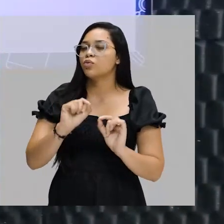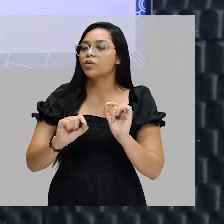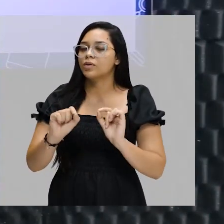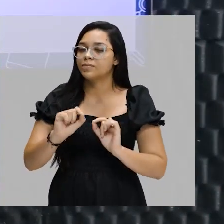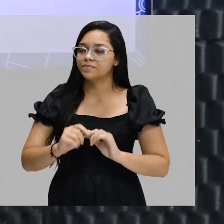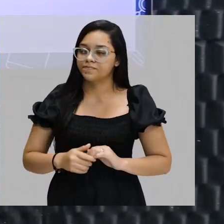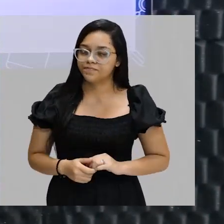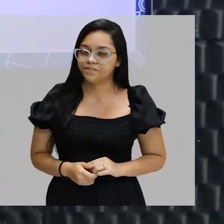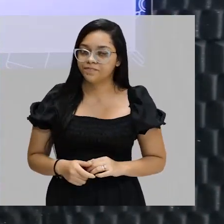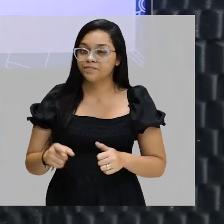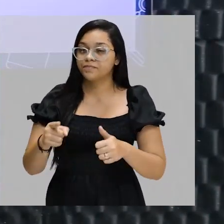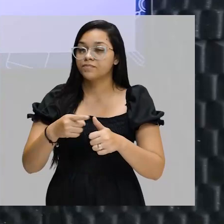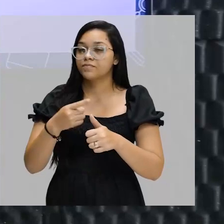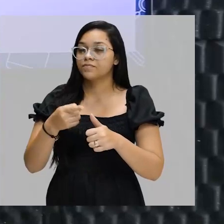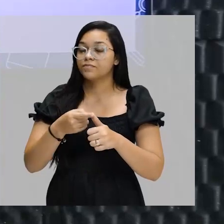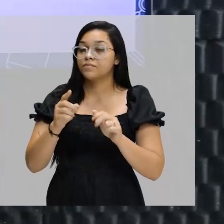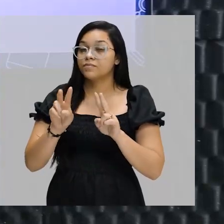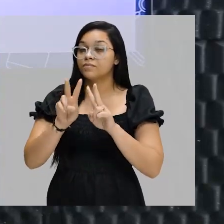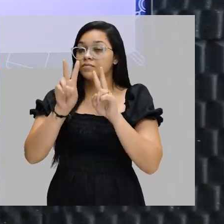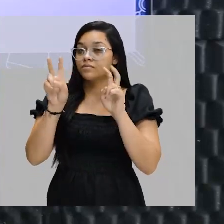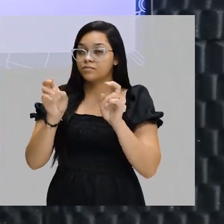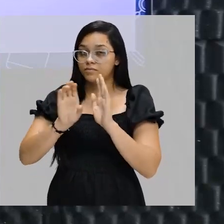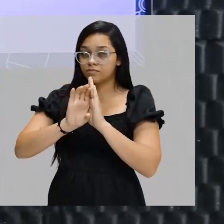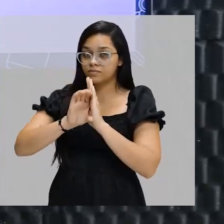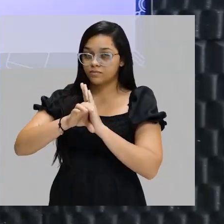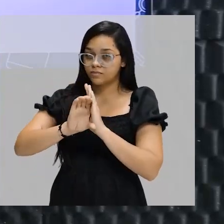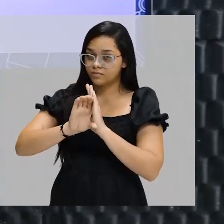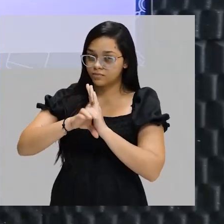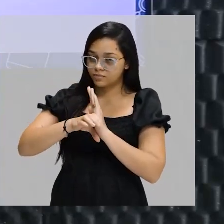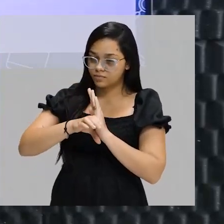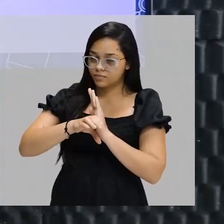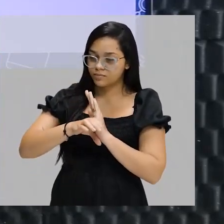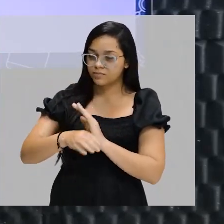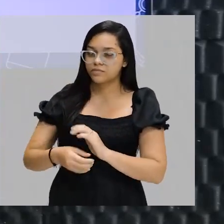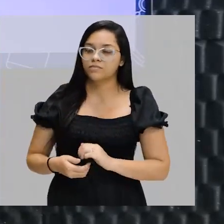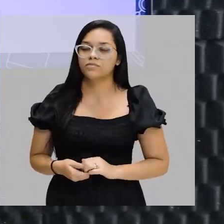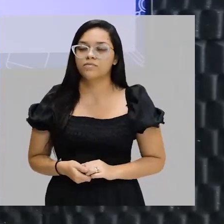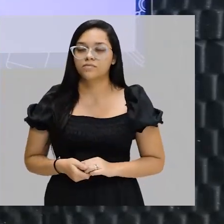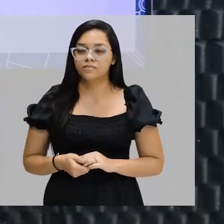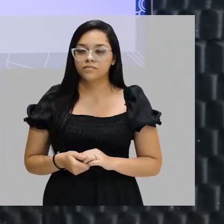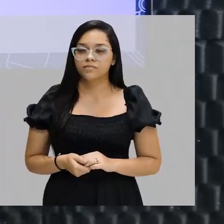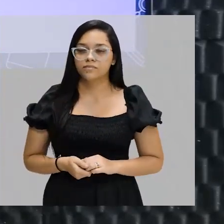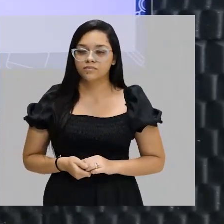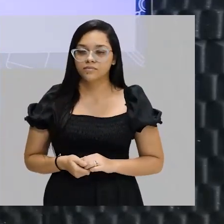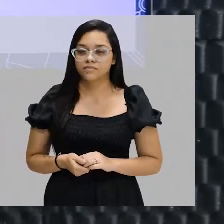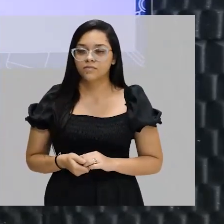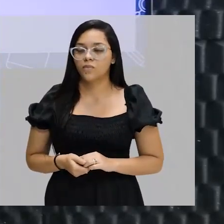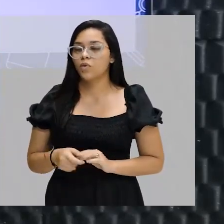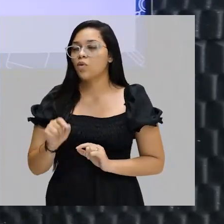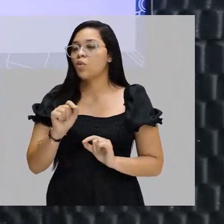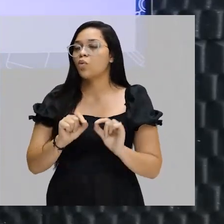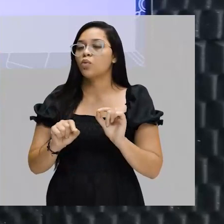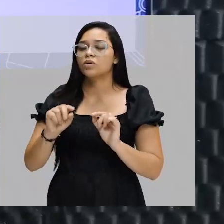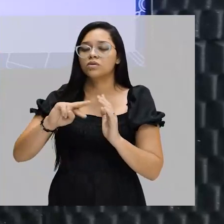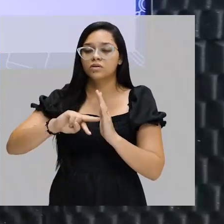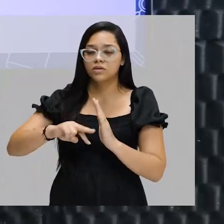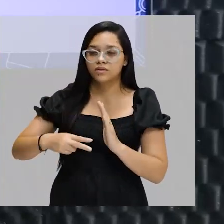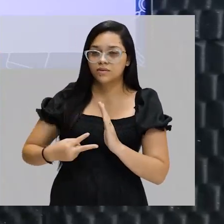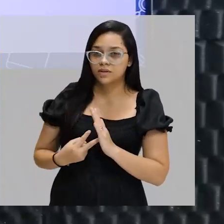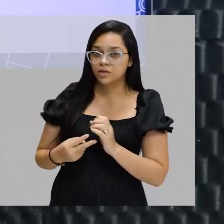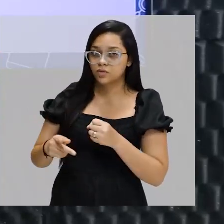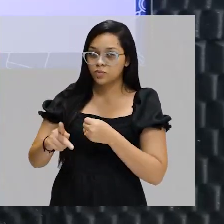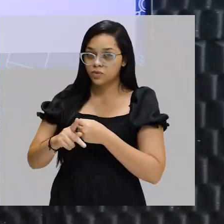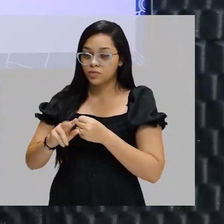o seguinte. Primeiro, vamos falar da definição, Relative Pronouns Definition, uma definição do que são os